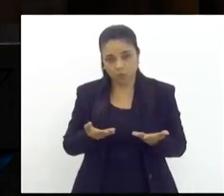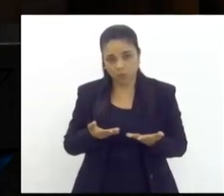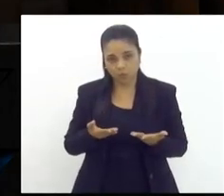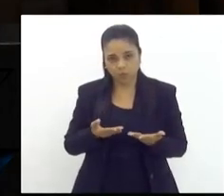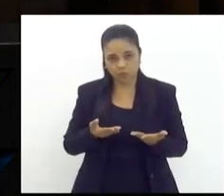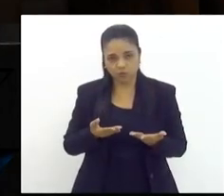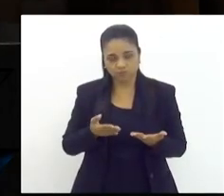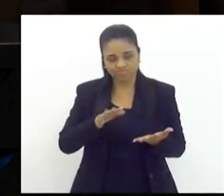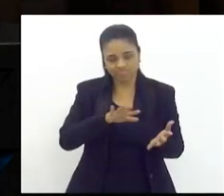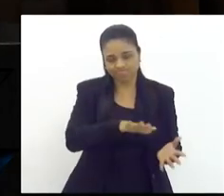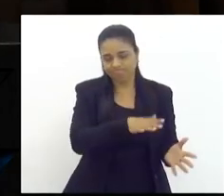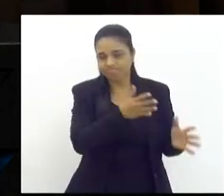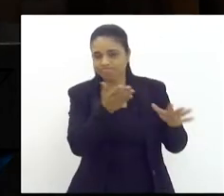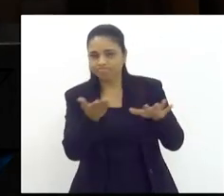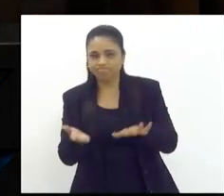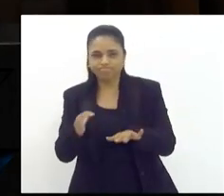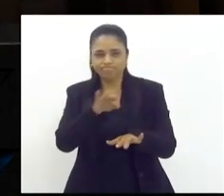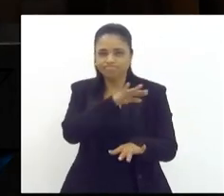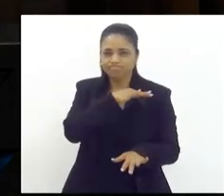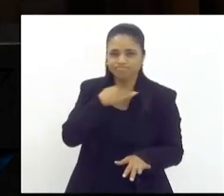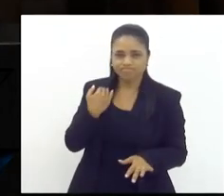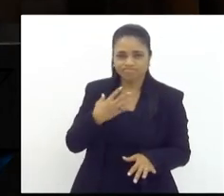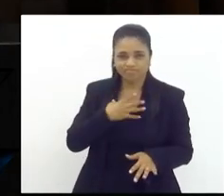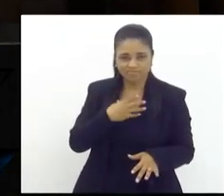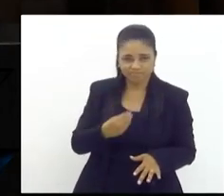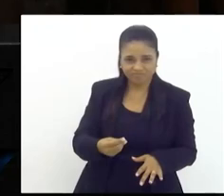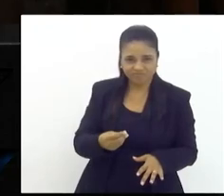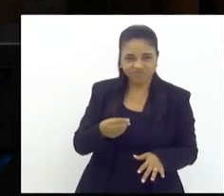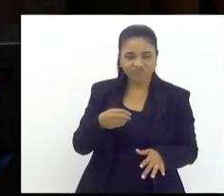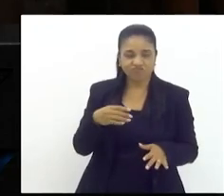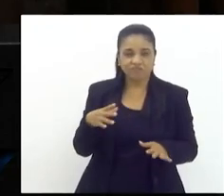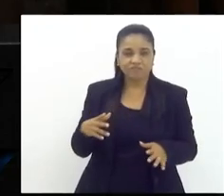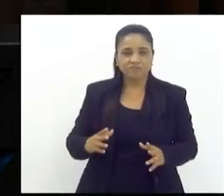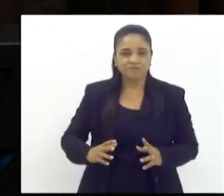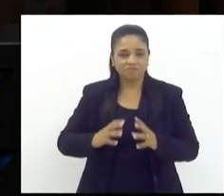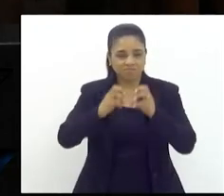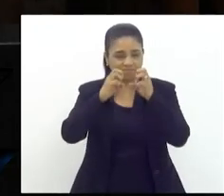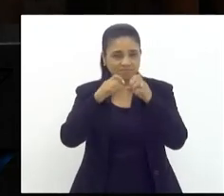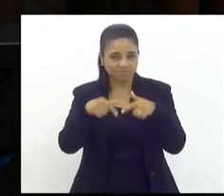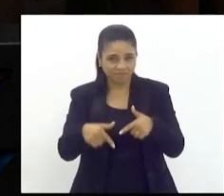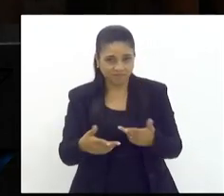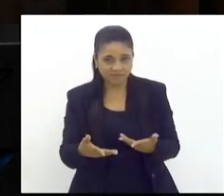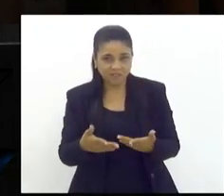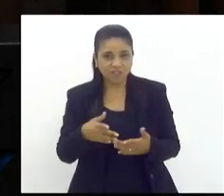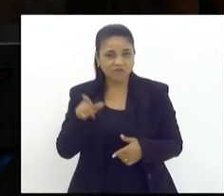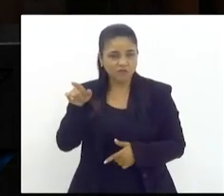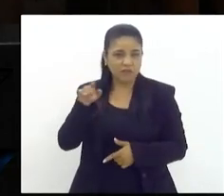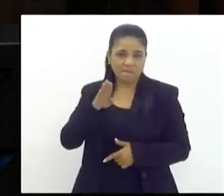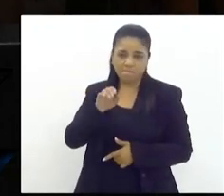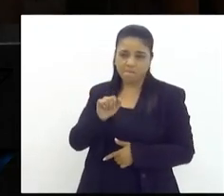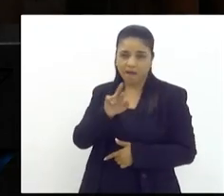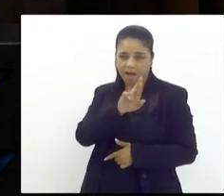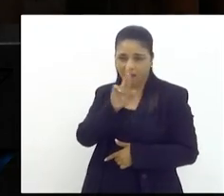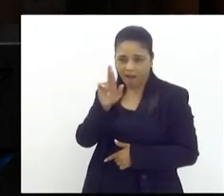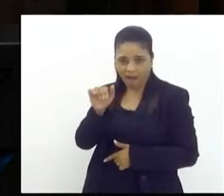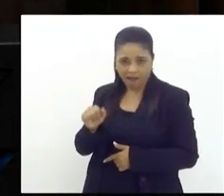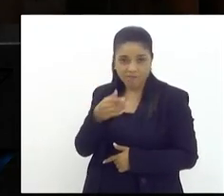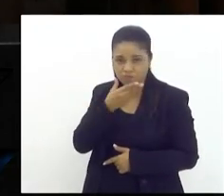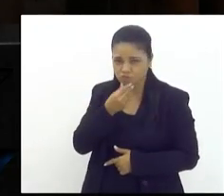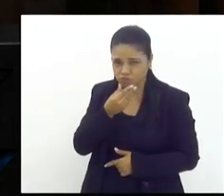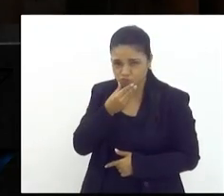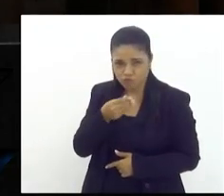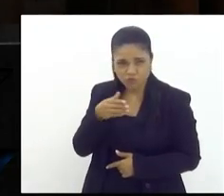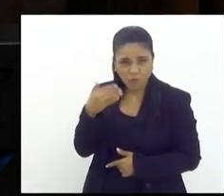a barbárie no Rio de Janeiro se fosse na Barra da Tijuca com meninos brancos isso iria acontecer